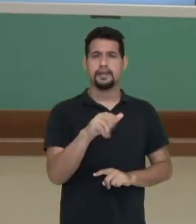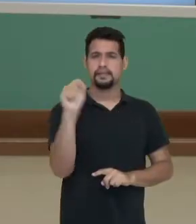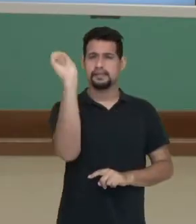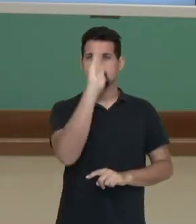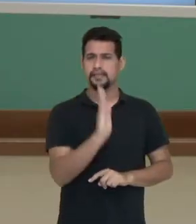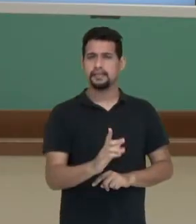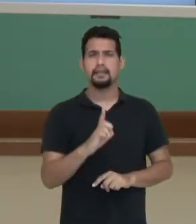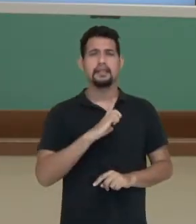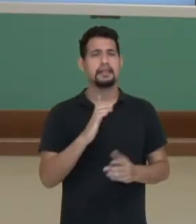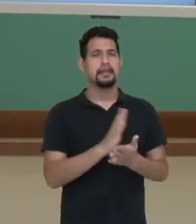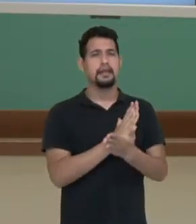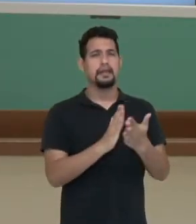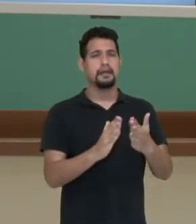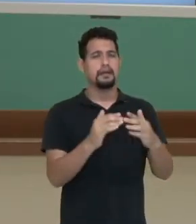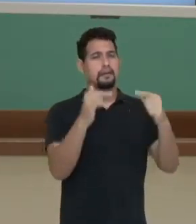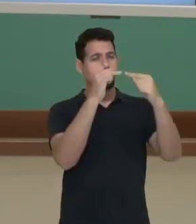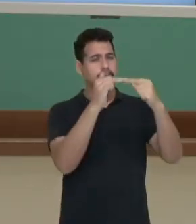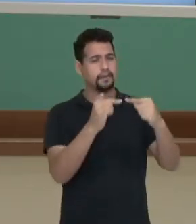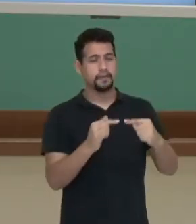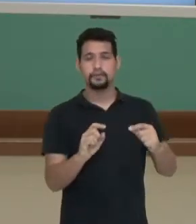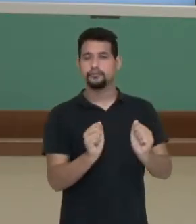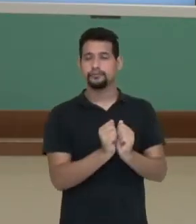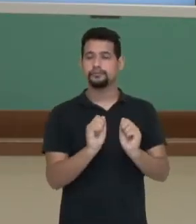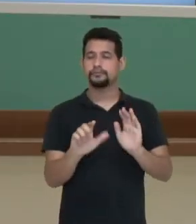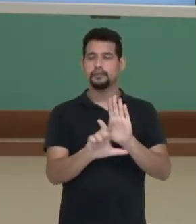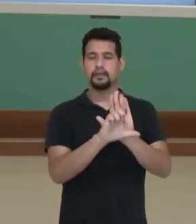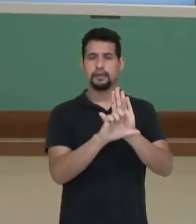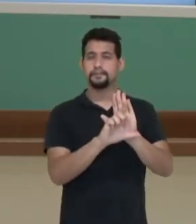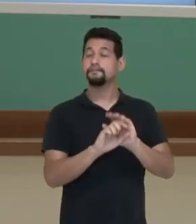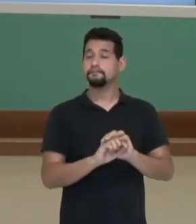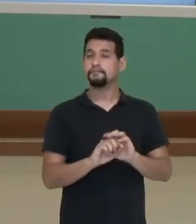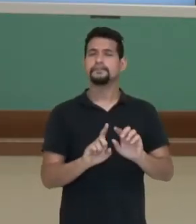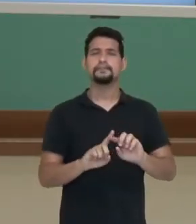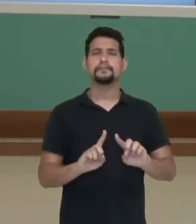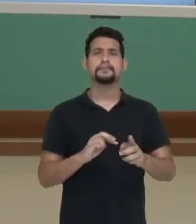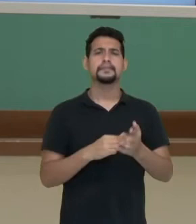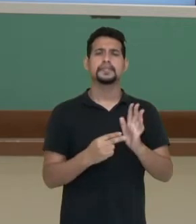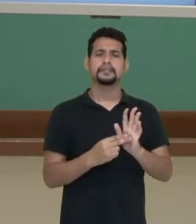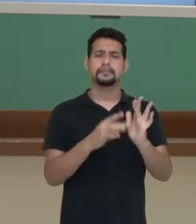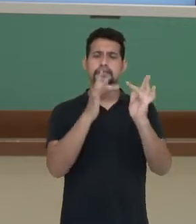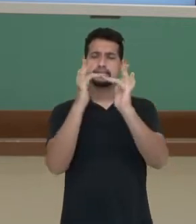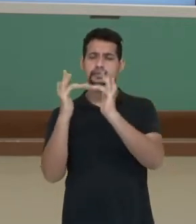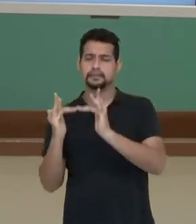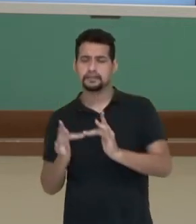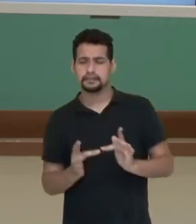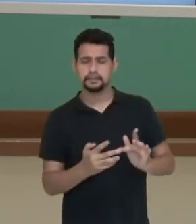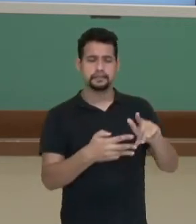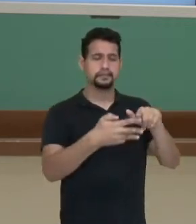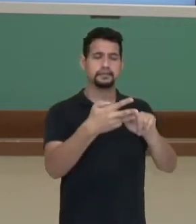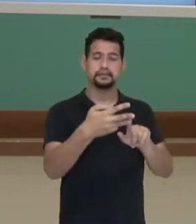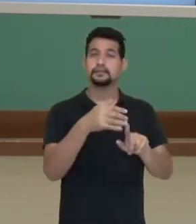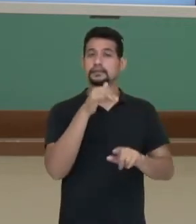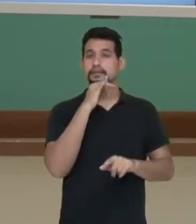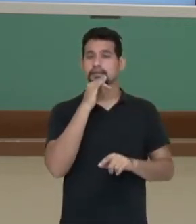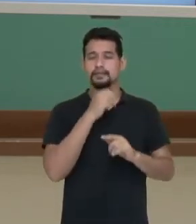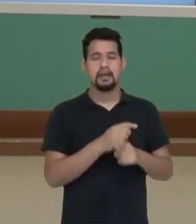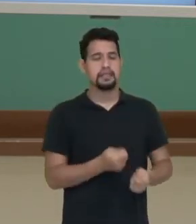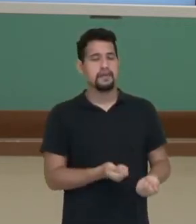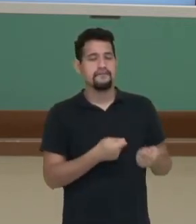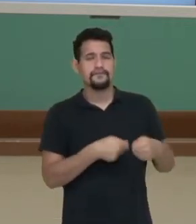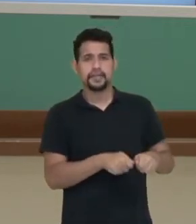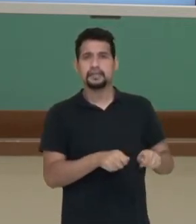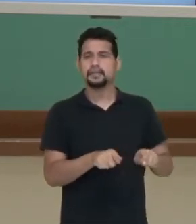bem delimitadas pelo nosso conjunto de leis. E estão envolvidas as três. Primeiro, a defesa do